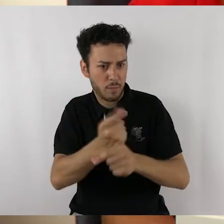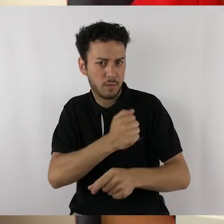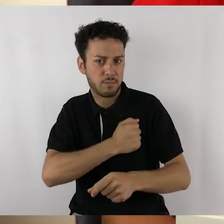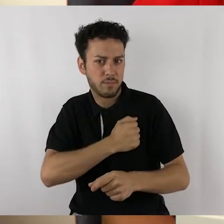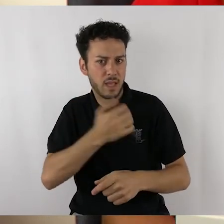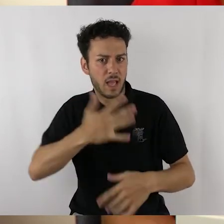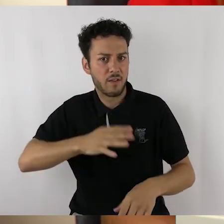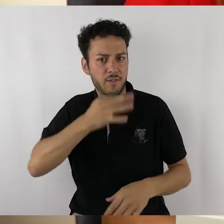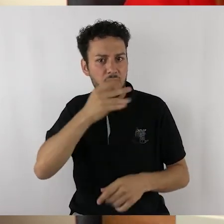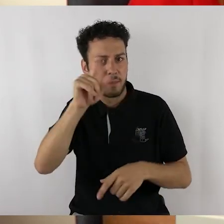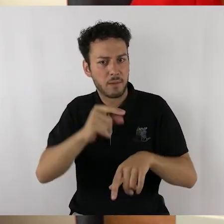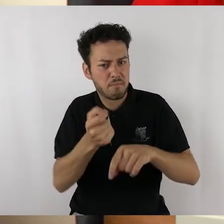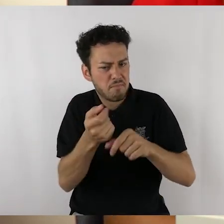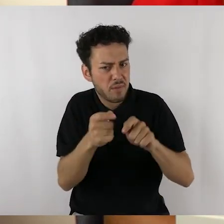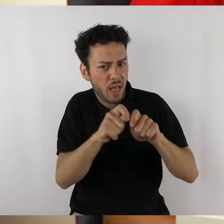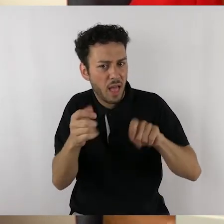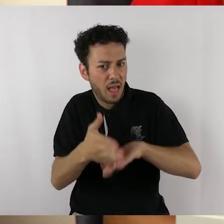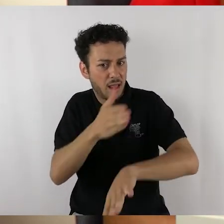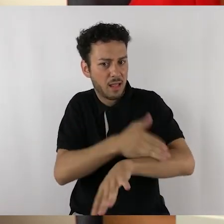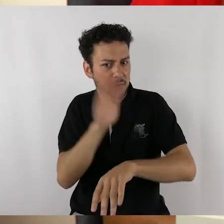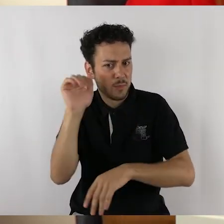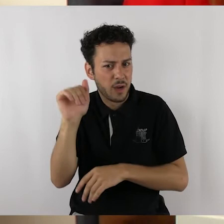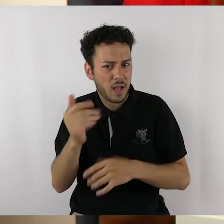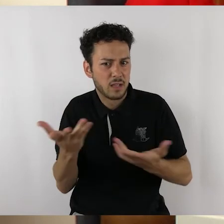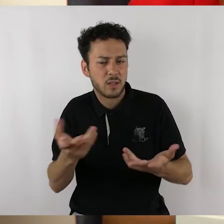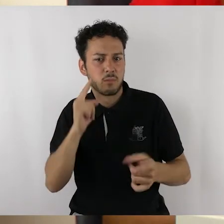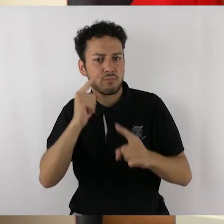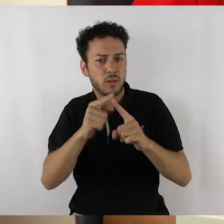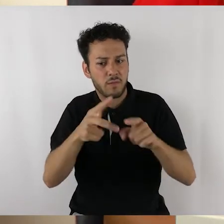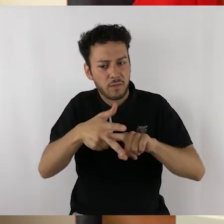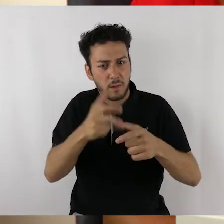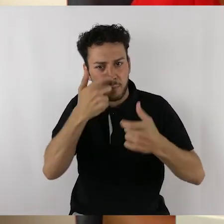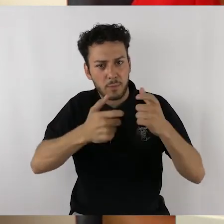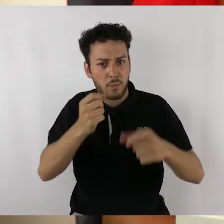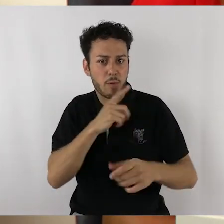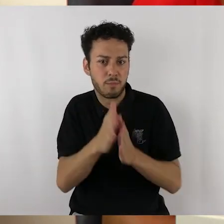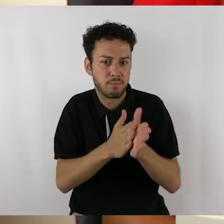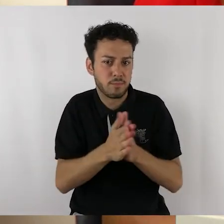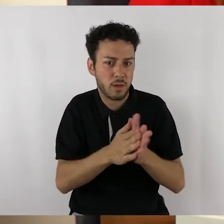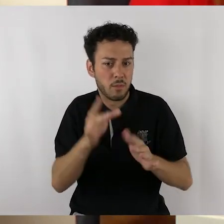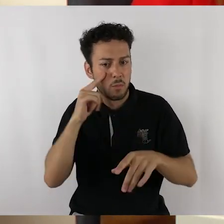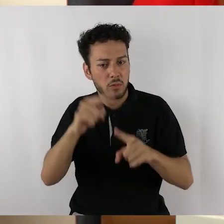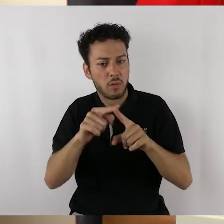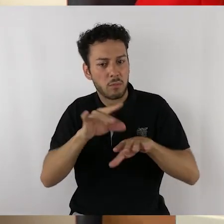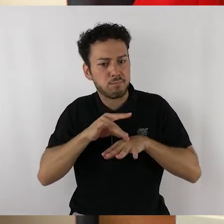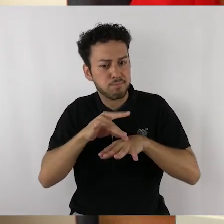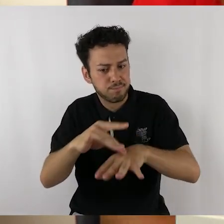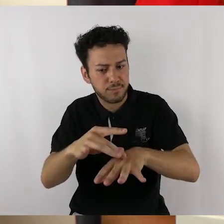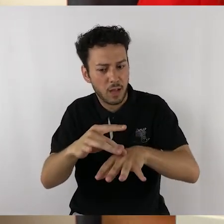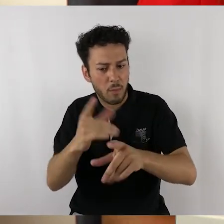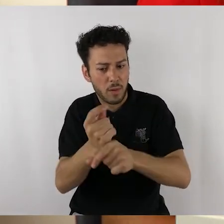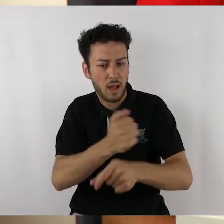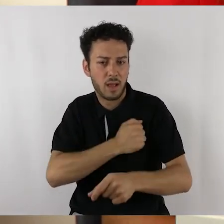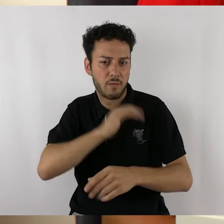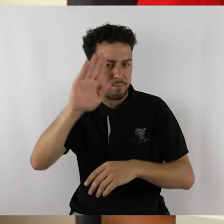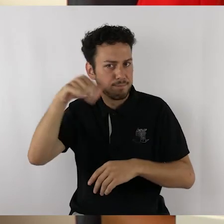a pensar comprar casa quer falar um bocadinho antes de nos despedirmos sobre essas ferramentas que as pessoas podem utilizar para se orientar